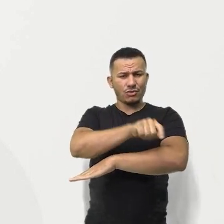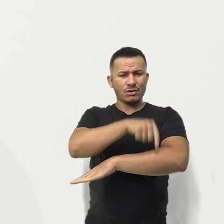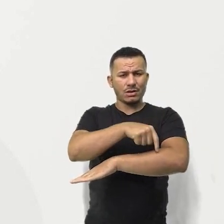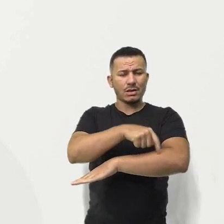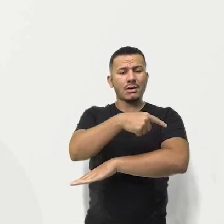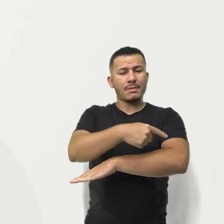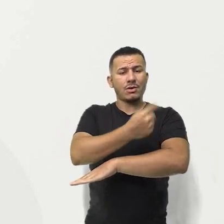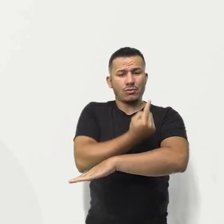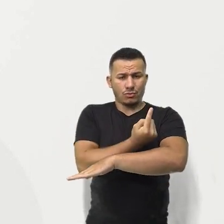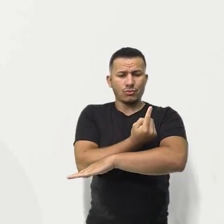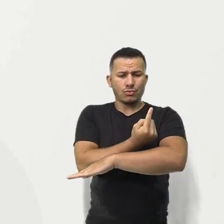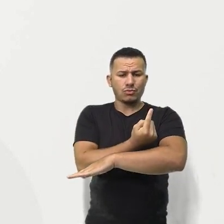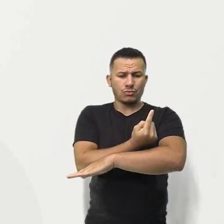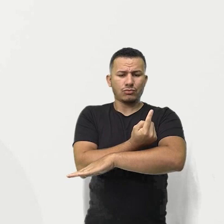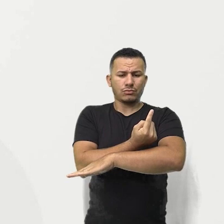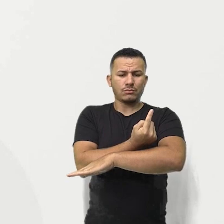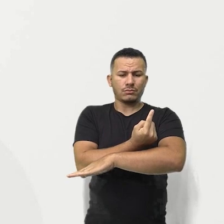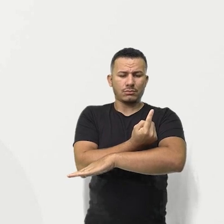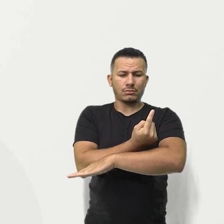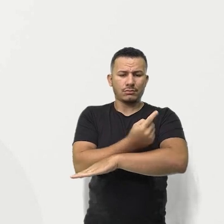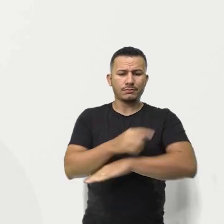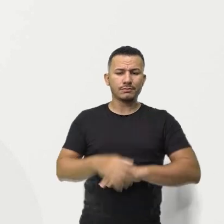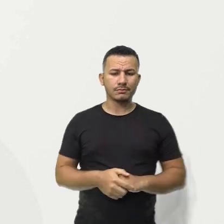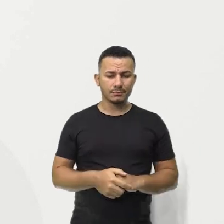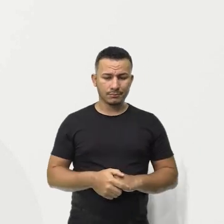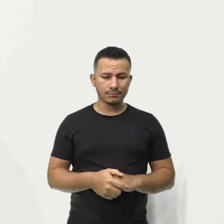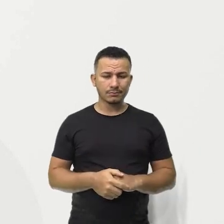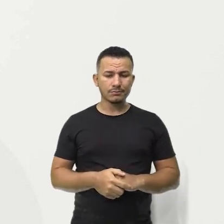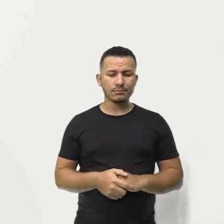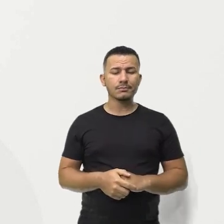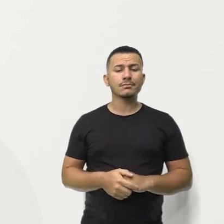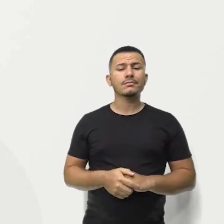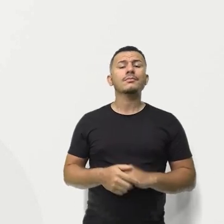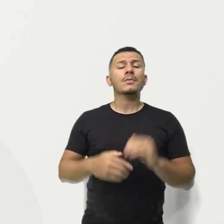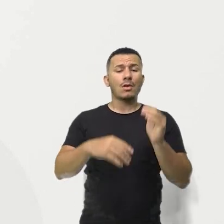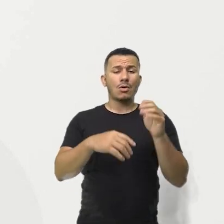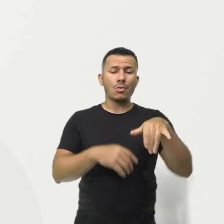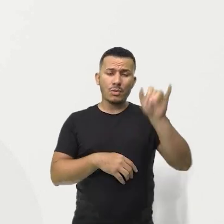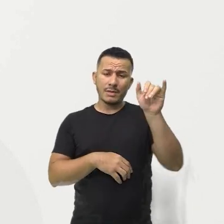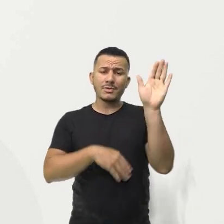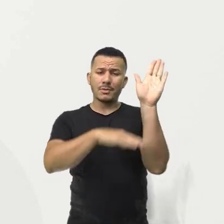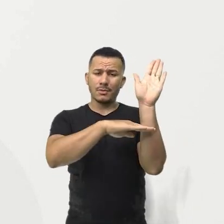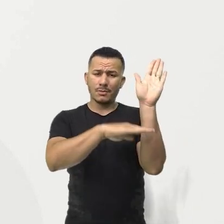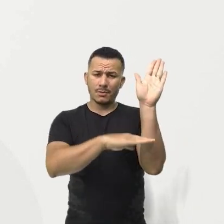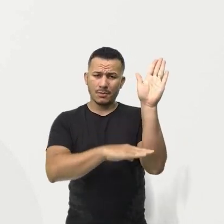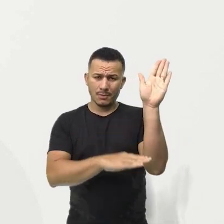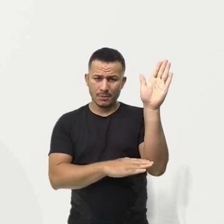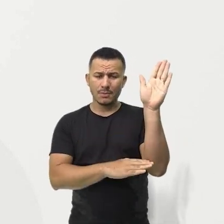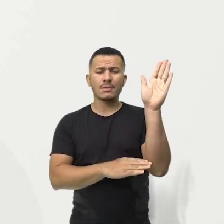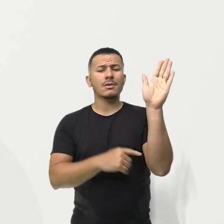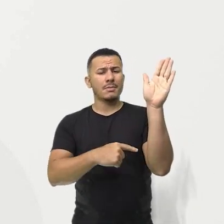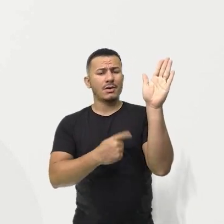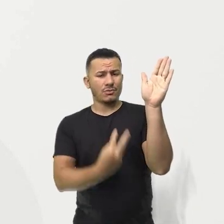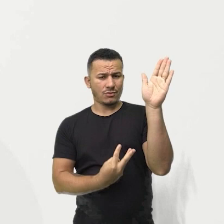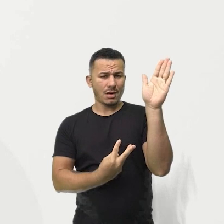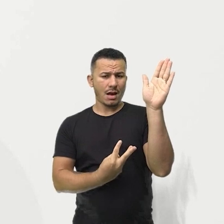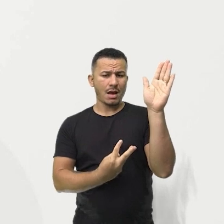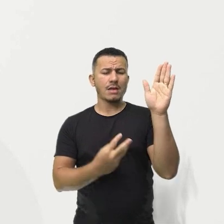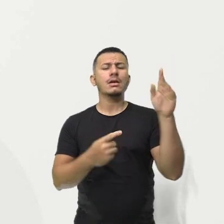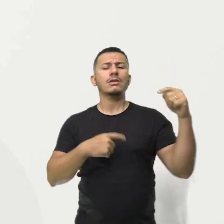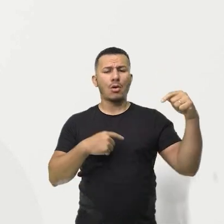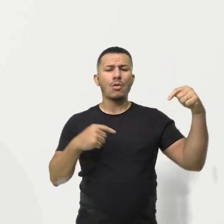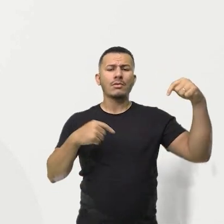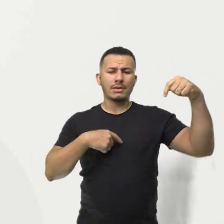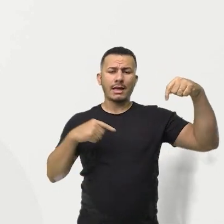O menos 1 vai descer a ideia da perpendicular, ó. Desce procurando o menos 3, ó. Essa é a ideia, ó. Está aqui o menos 3 do y.